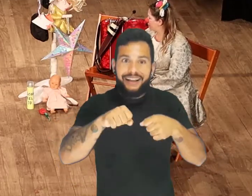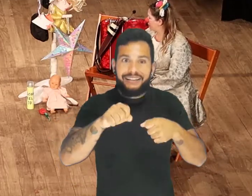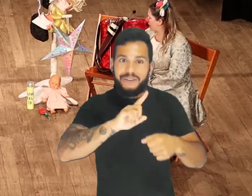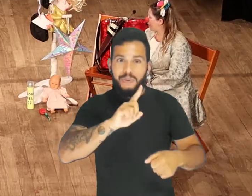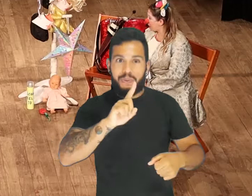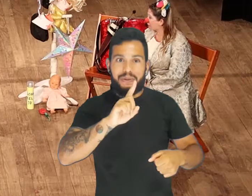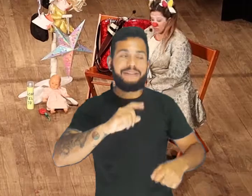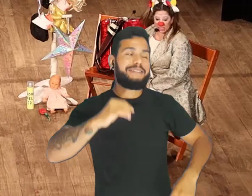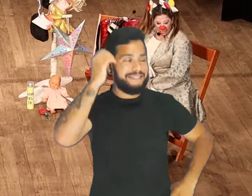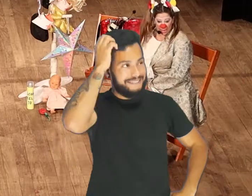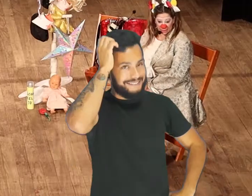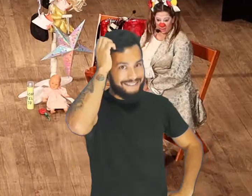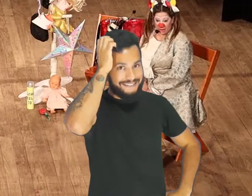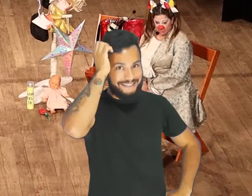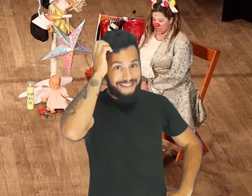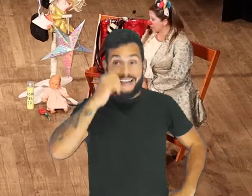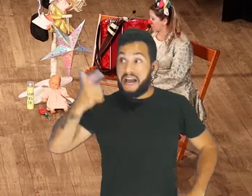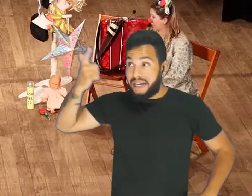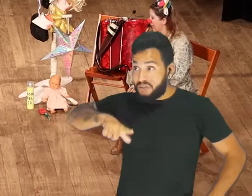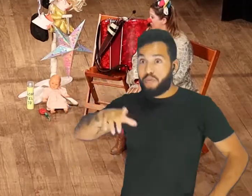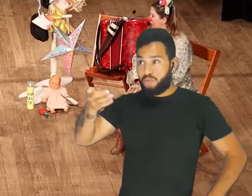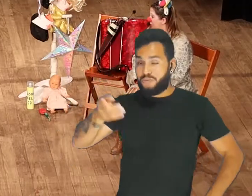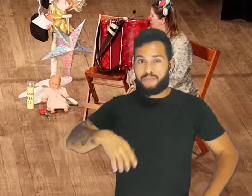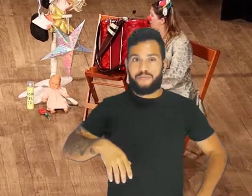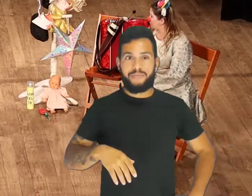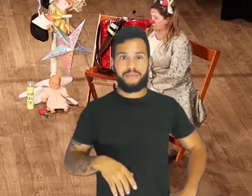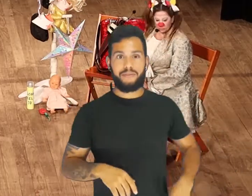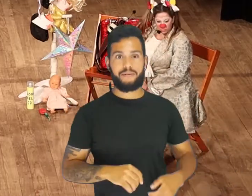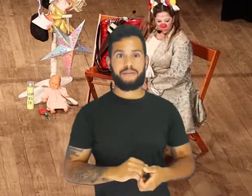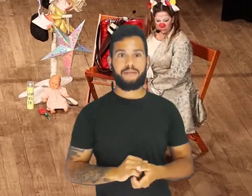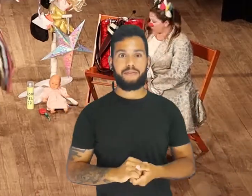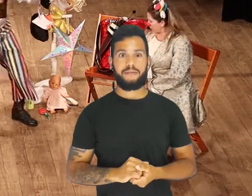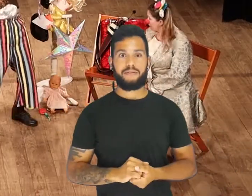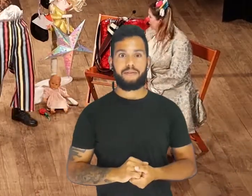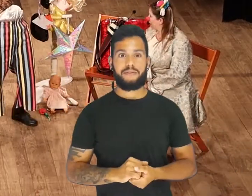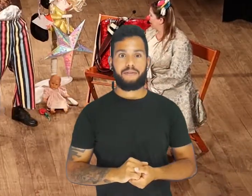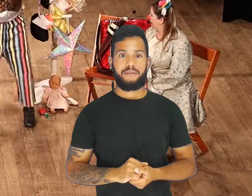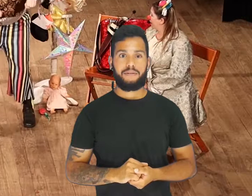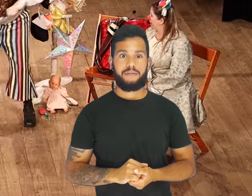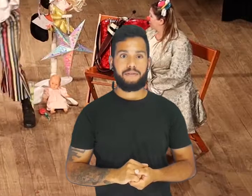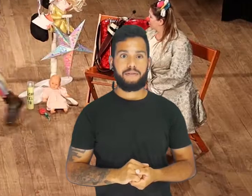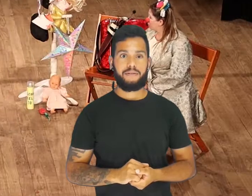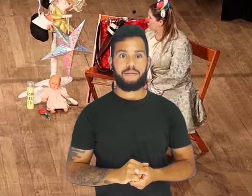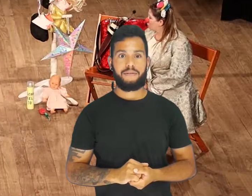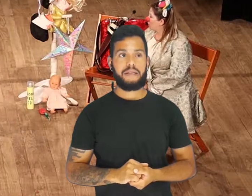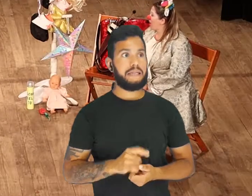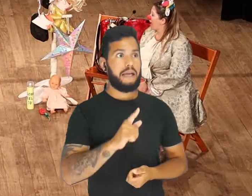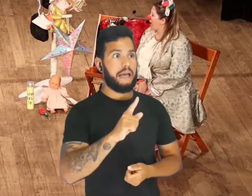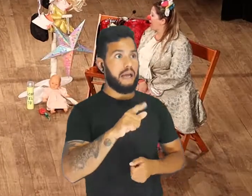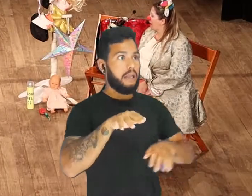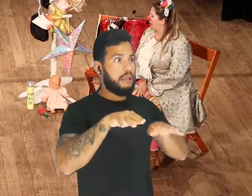É a bicicleta, o abacate na bicicleta, não é? Eu vou dar, faz de novo o primeiro aquele.